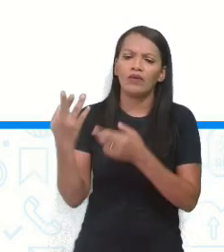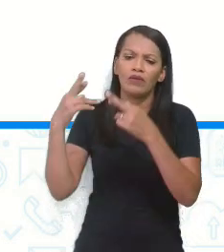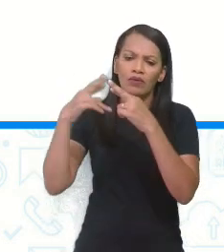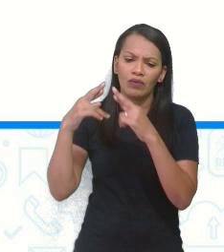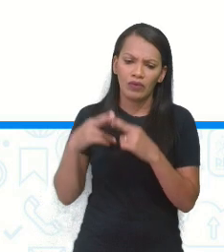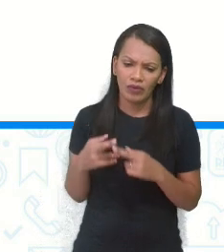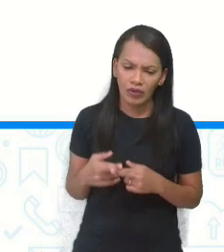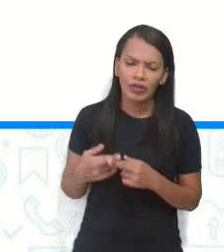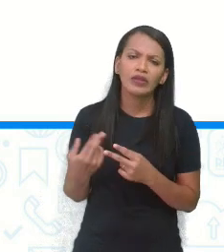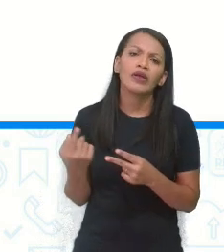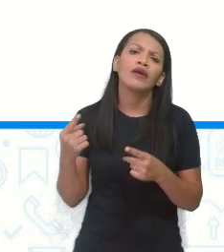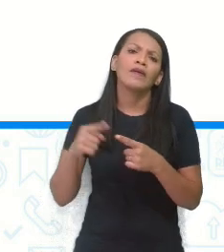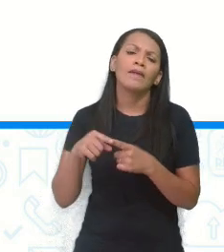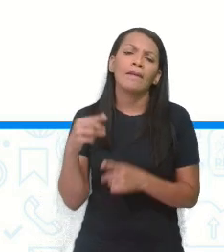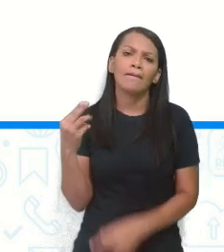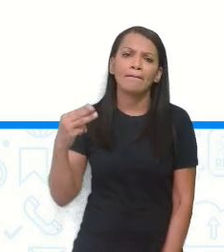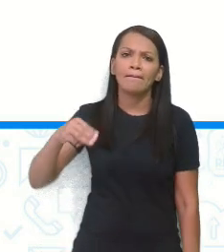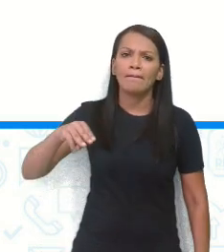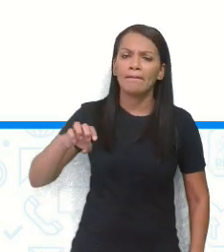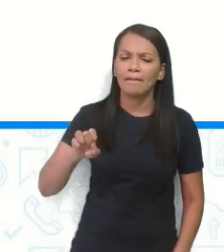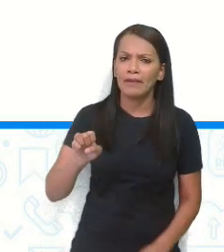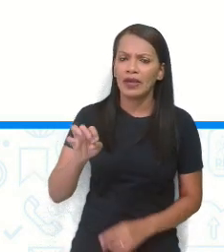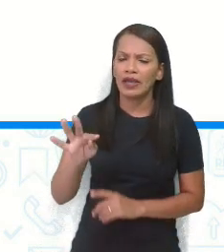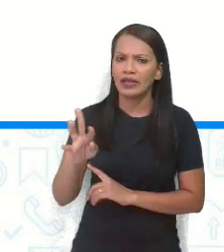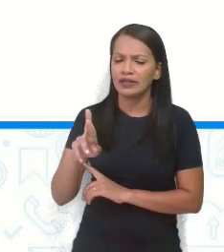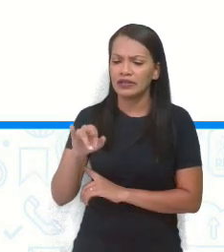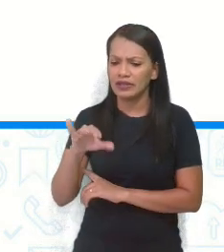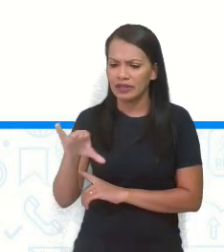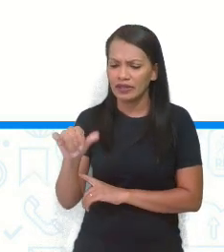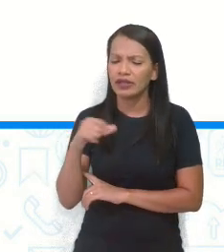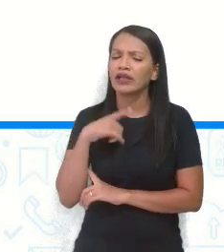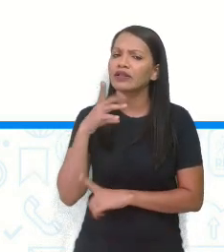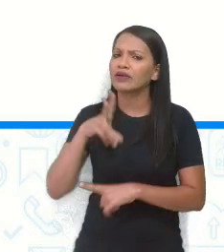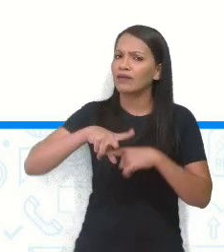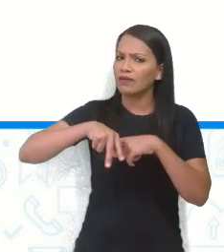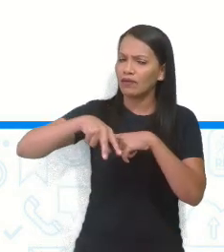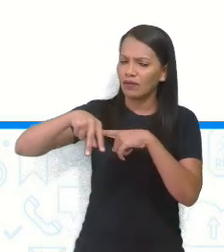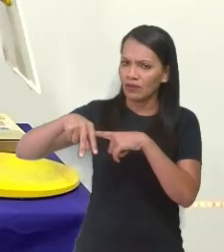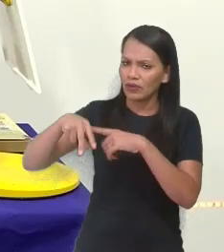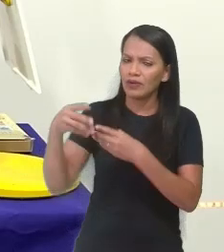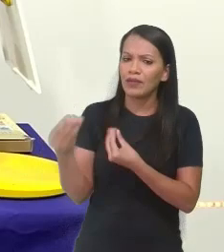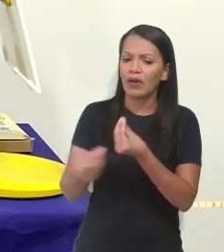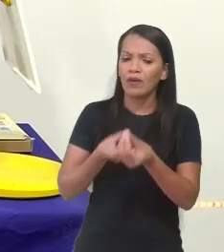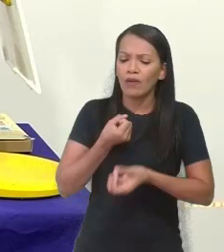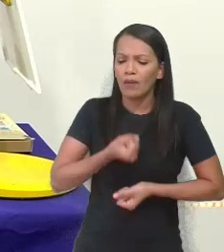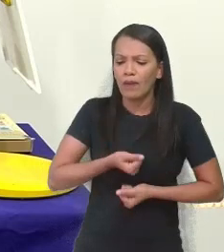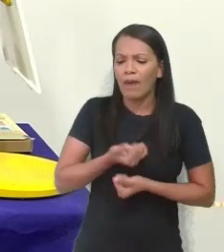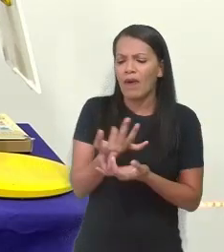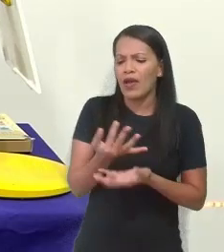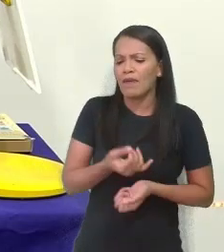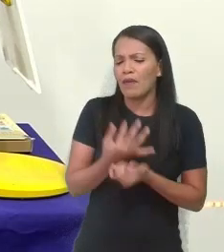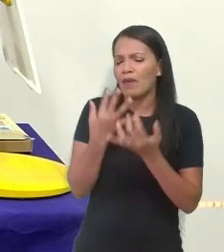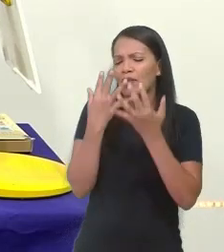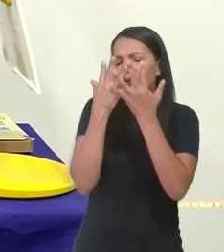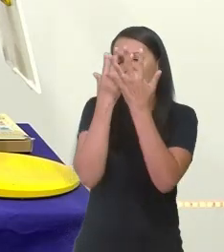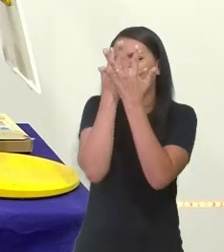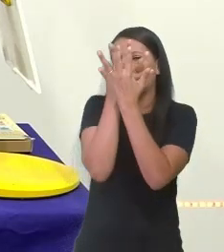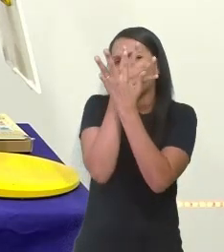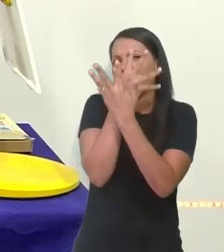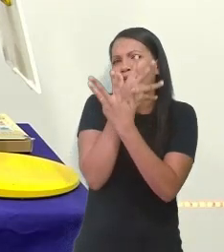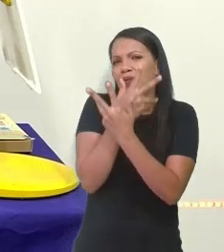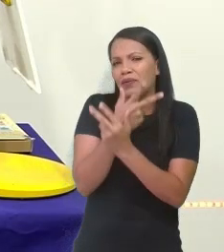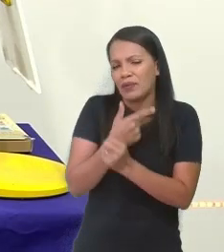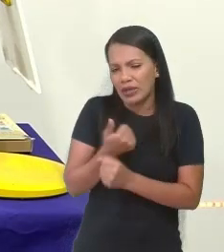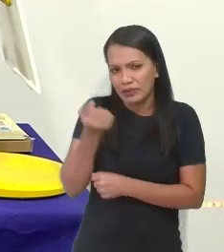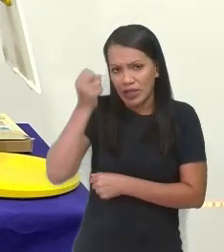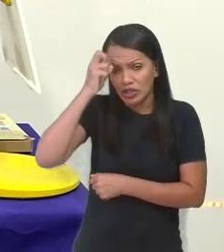da métrica, né? Que tem o cordel, não é? Ele deixava o poema mais bonito, contando